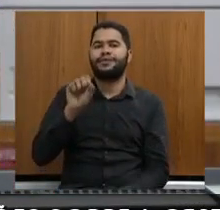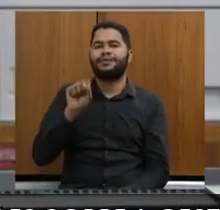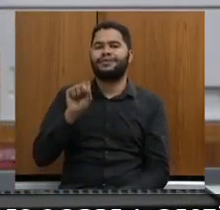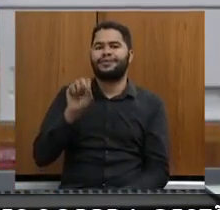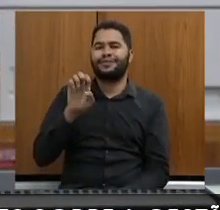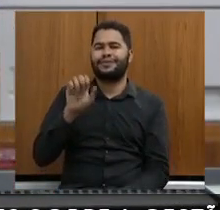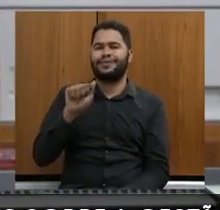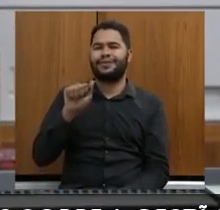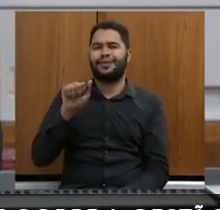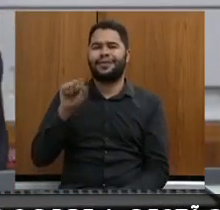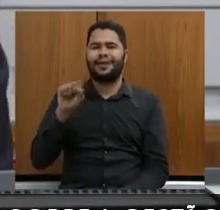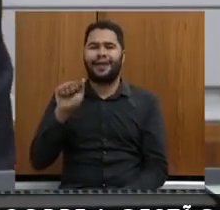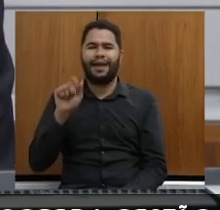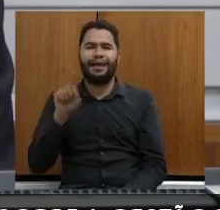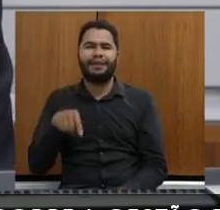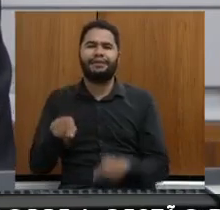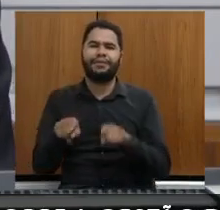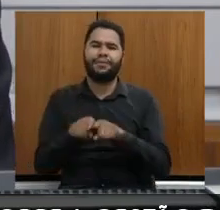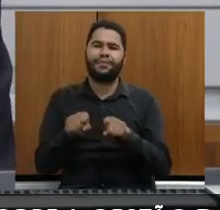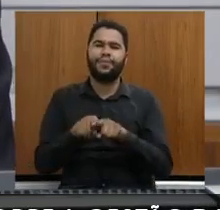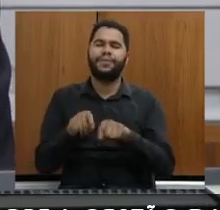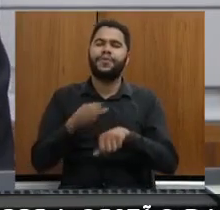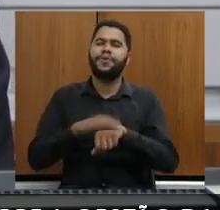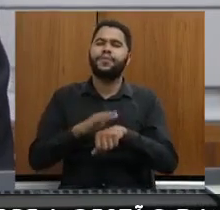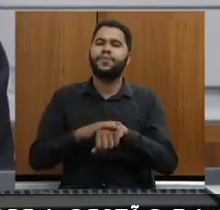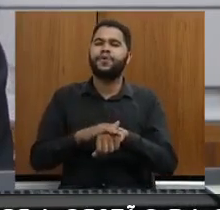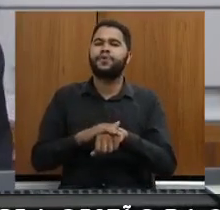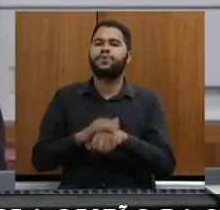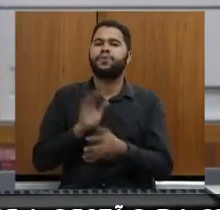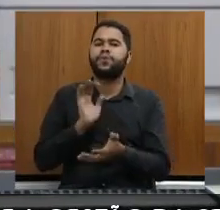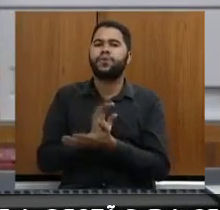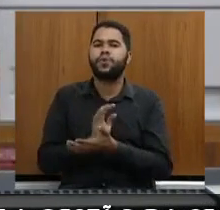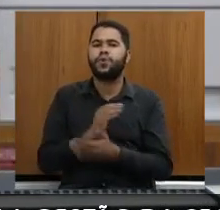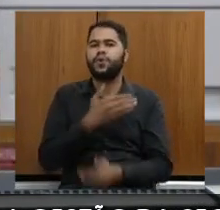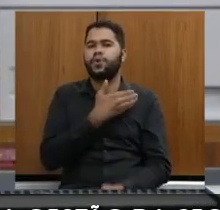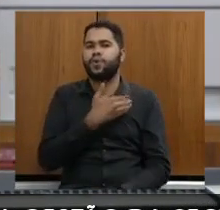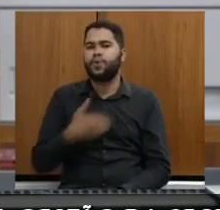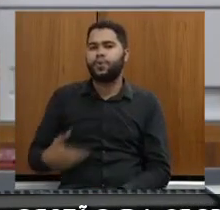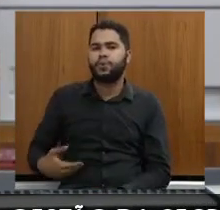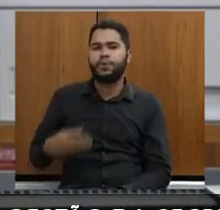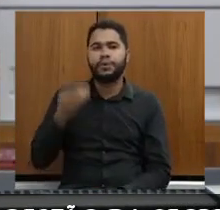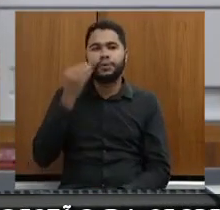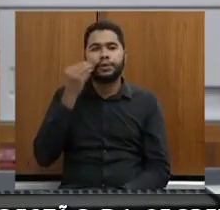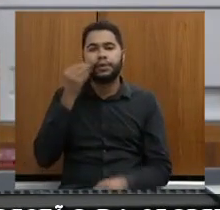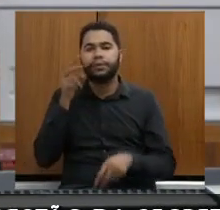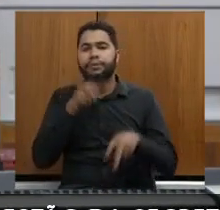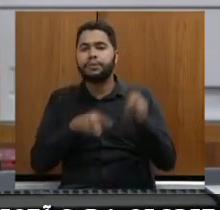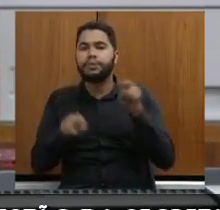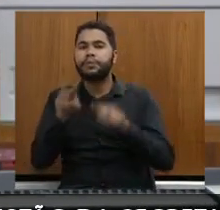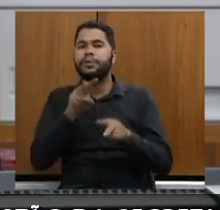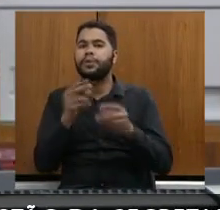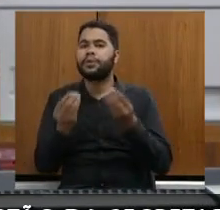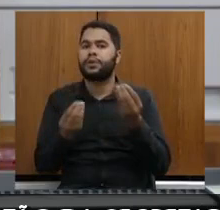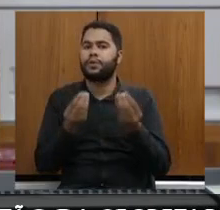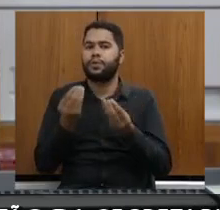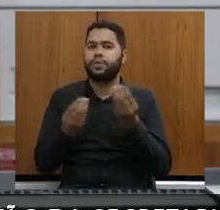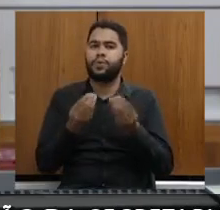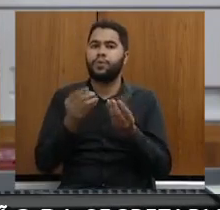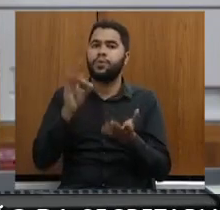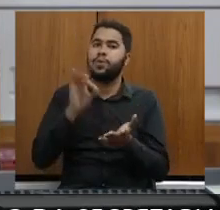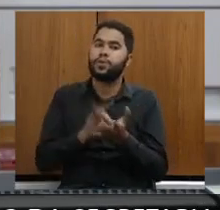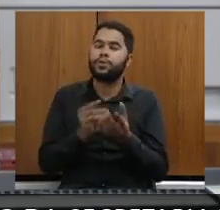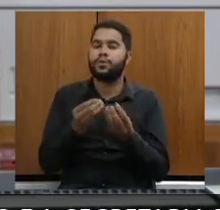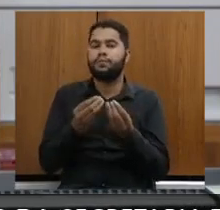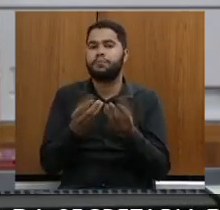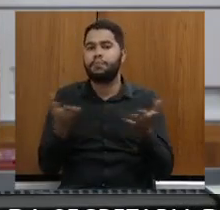gente vê que tá tendo movimento de desestatização por parte da governo aí para poder verificar como que realmente